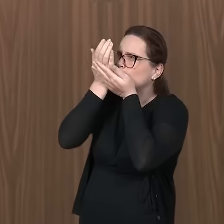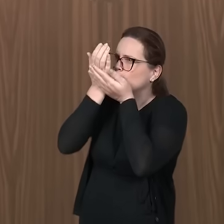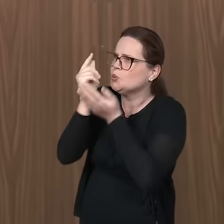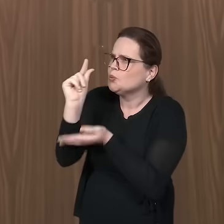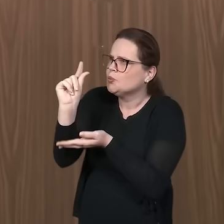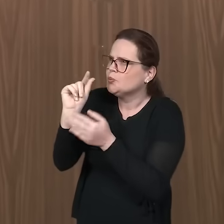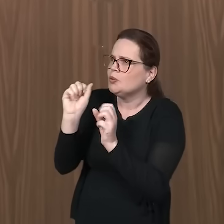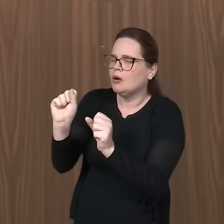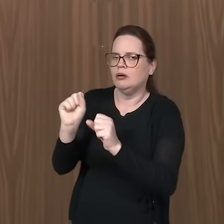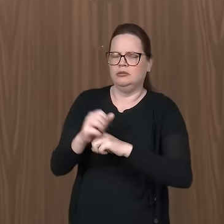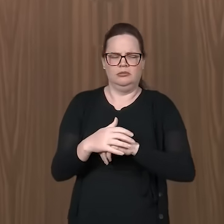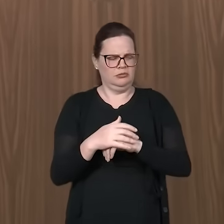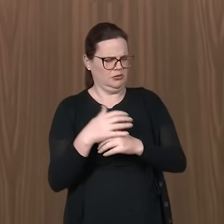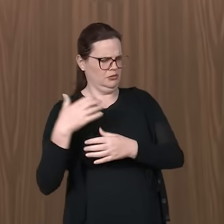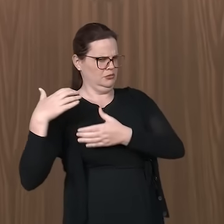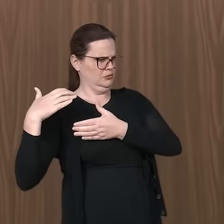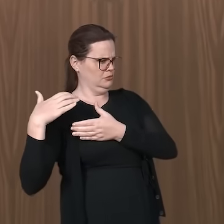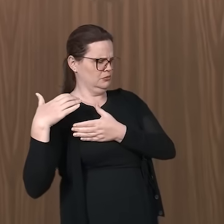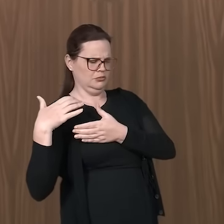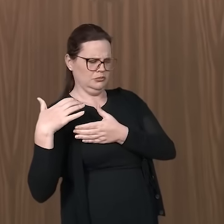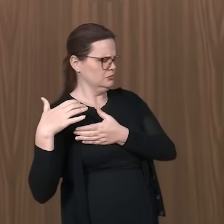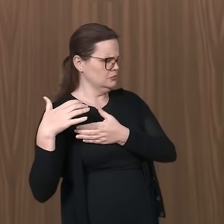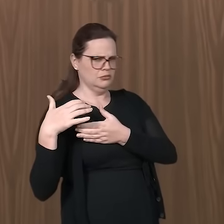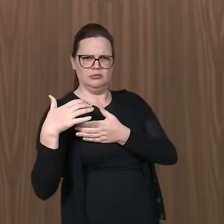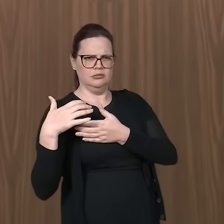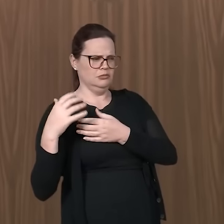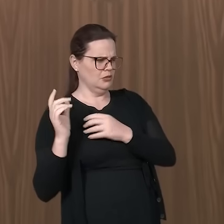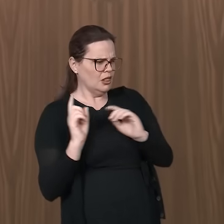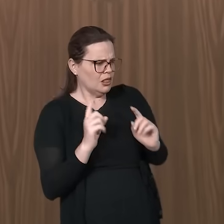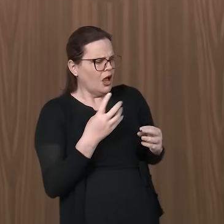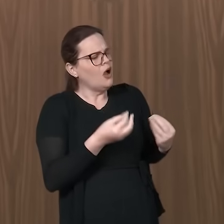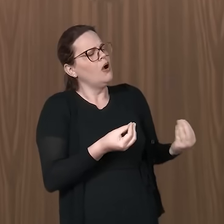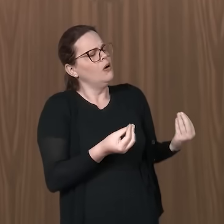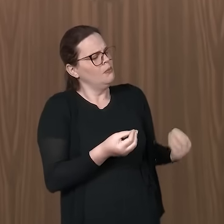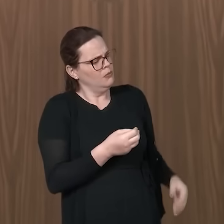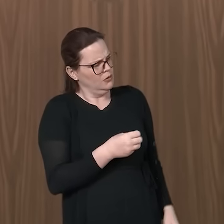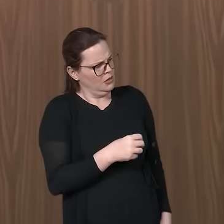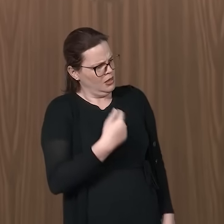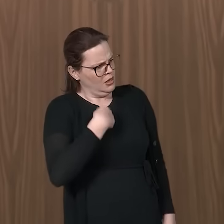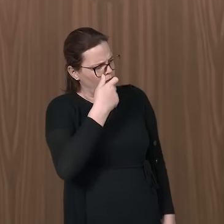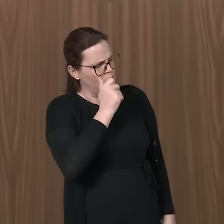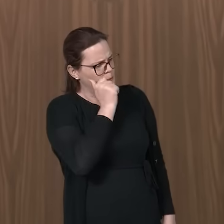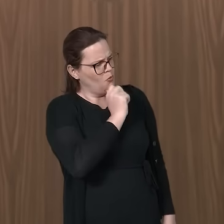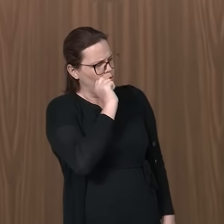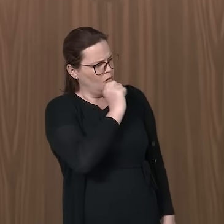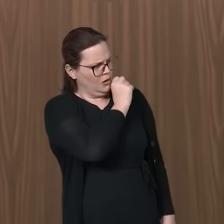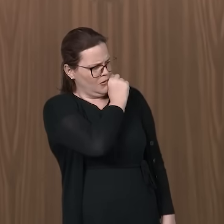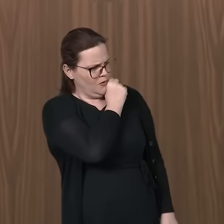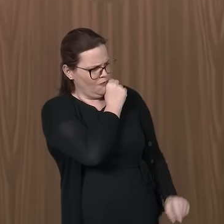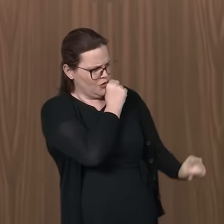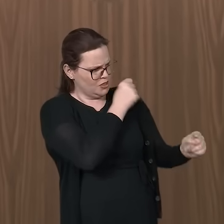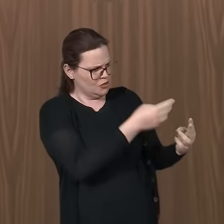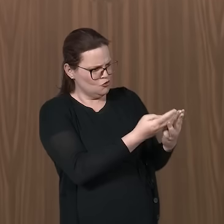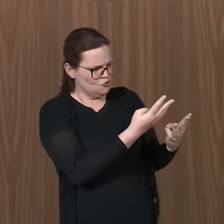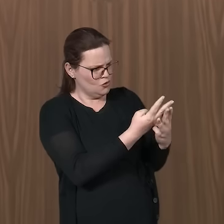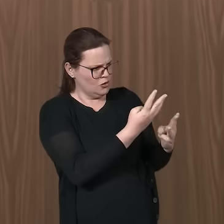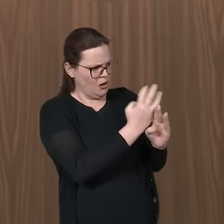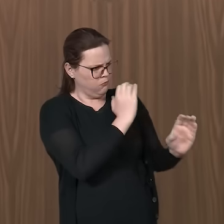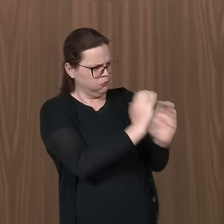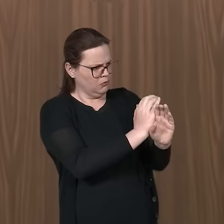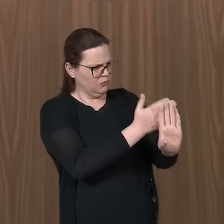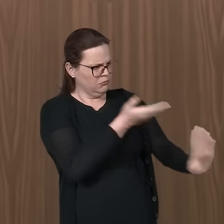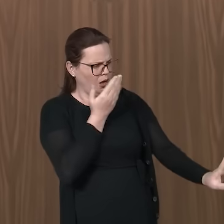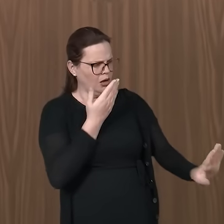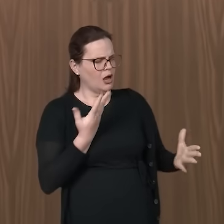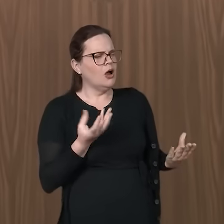rebate, ela insiste em dizer que ela, sendo mulher samaritana, ele judeu,